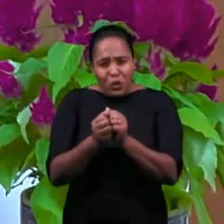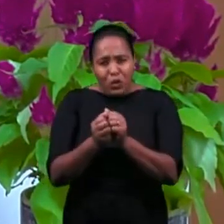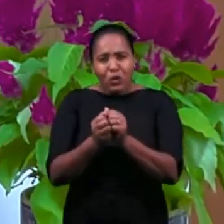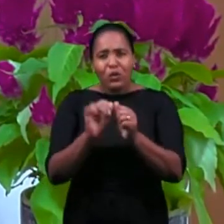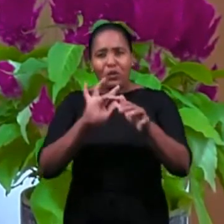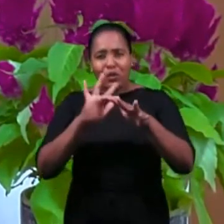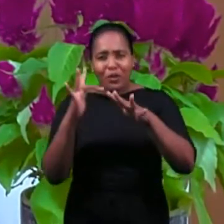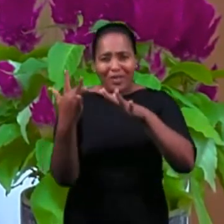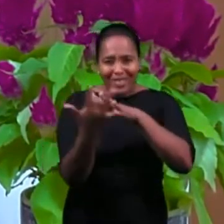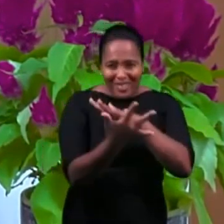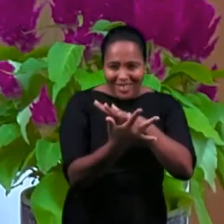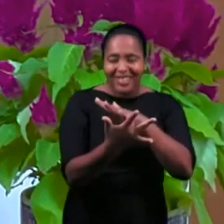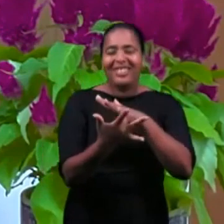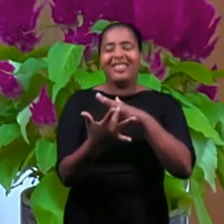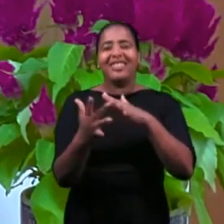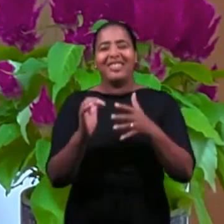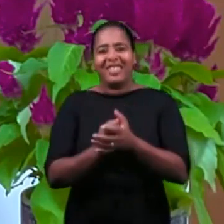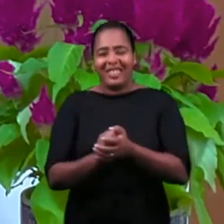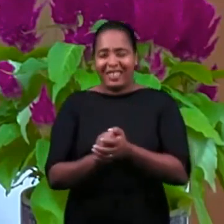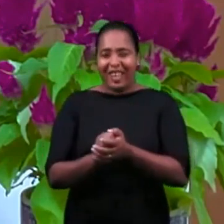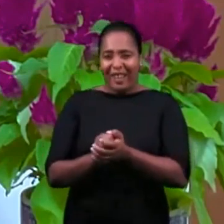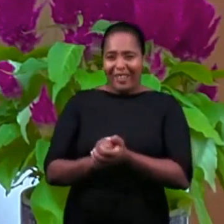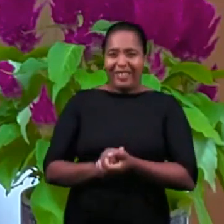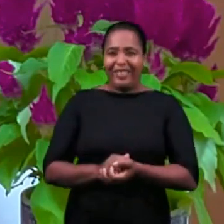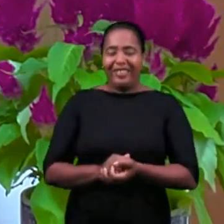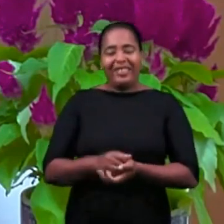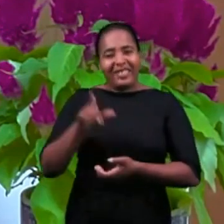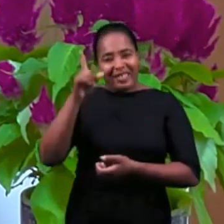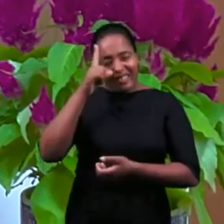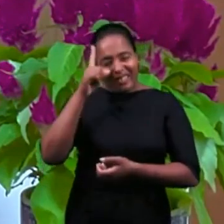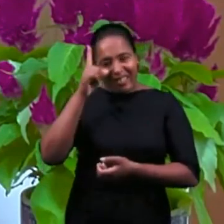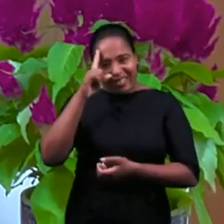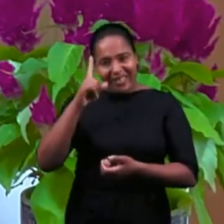nas nossas mídias, que aí estão as mídias, e cada dia